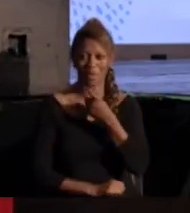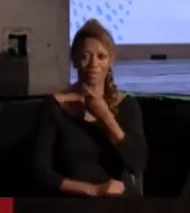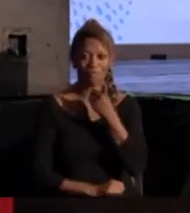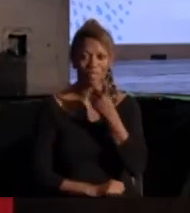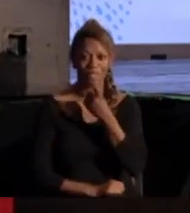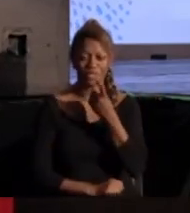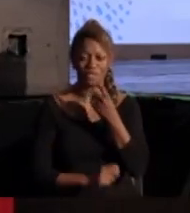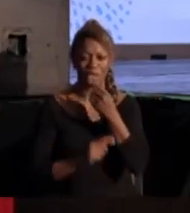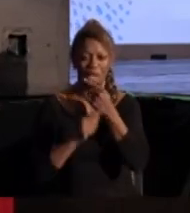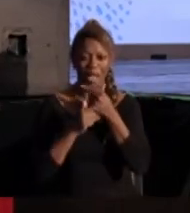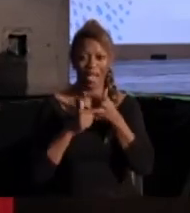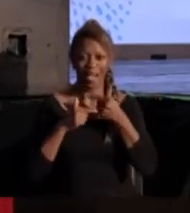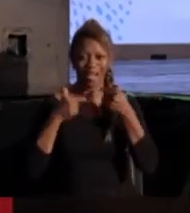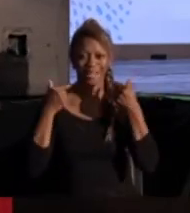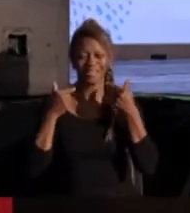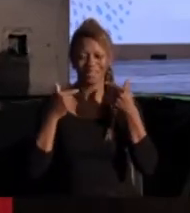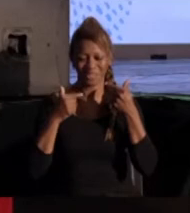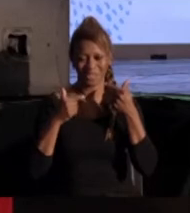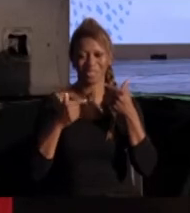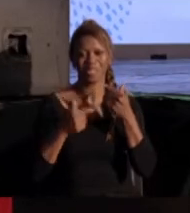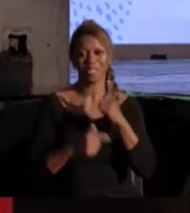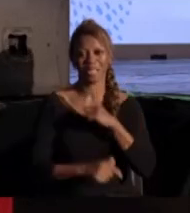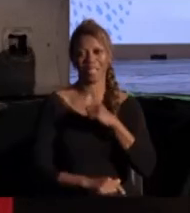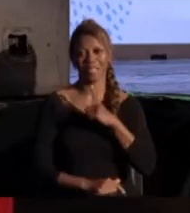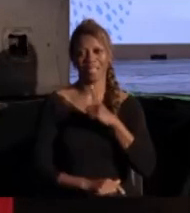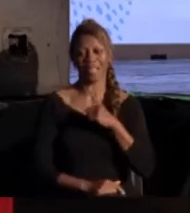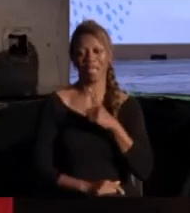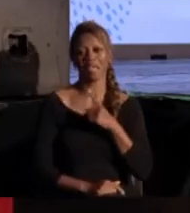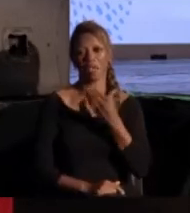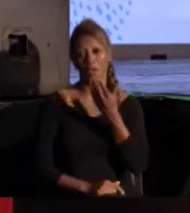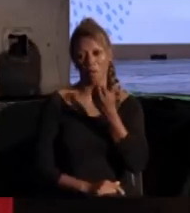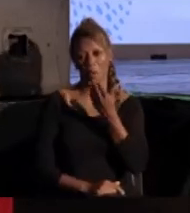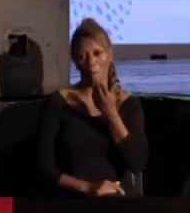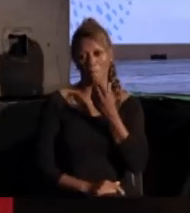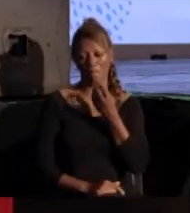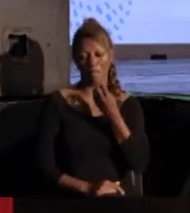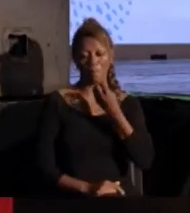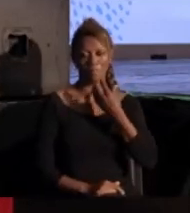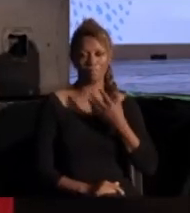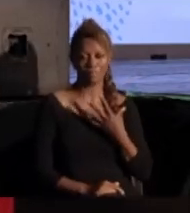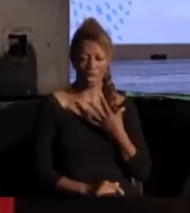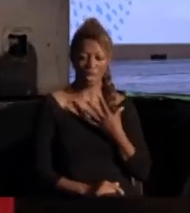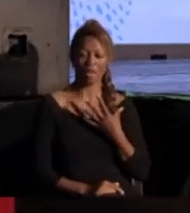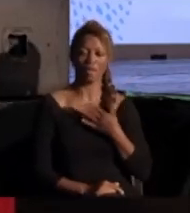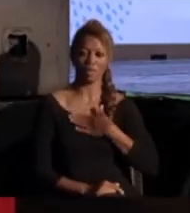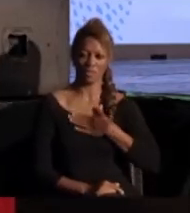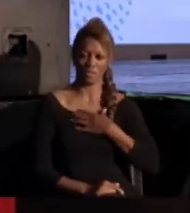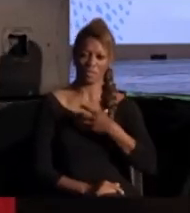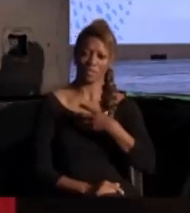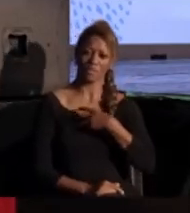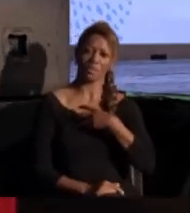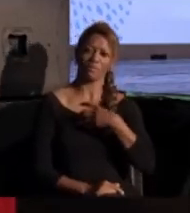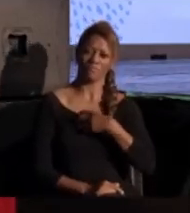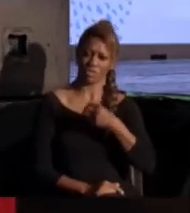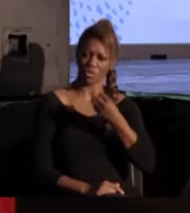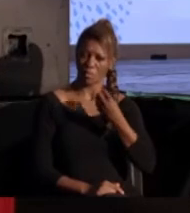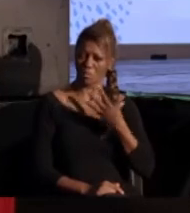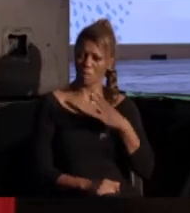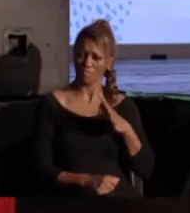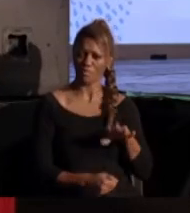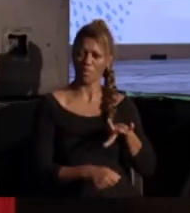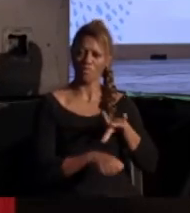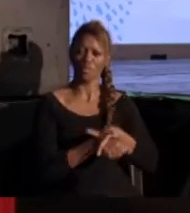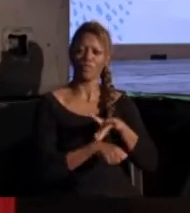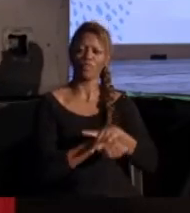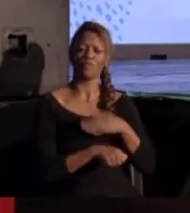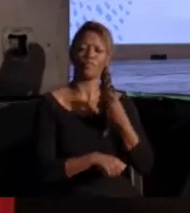amor e comida no prato. Eu acho que a gente contemplou bastante isso na nossa fala. Foi também colocado